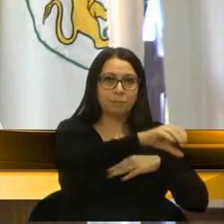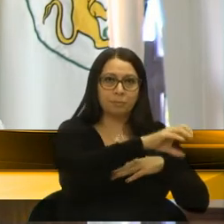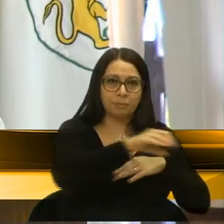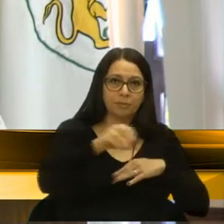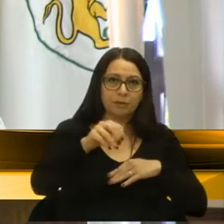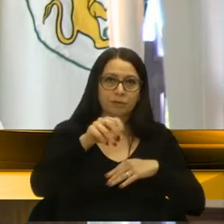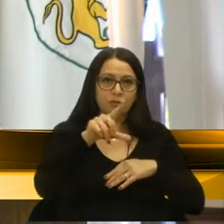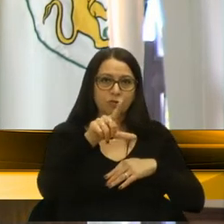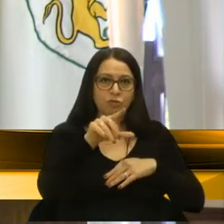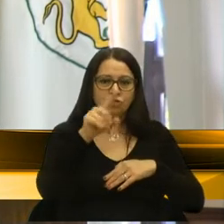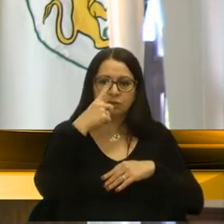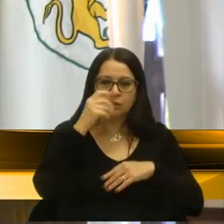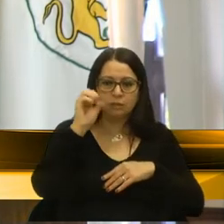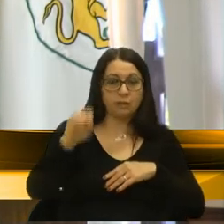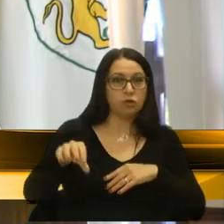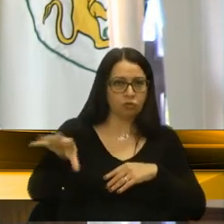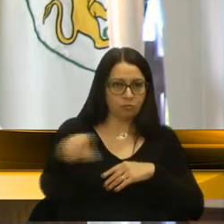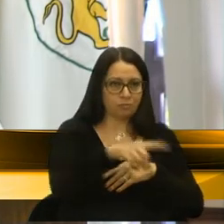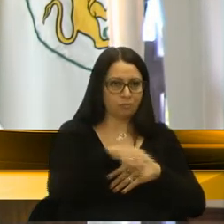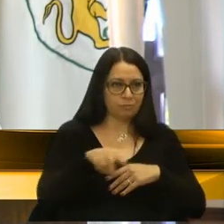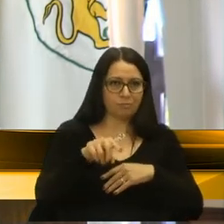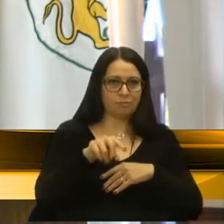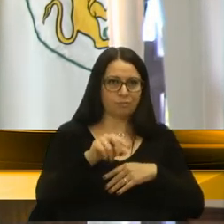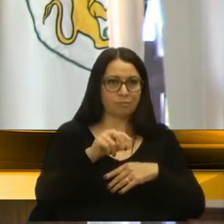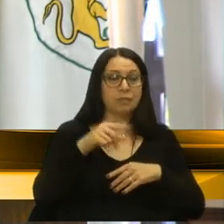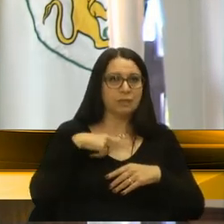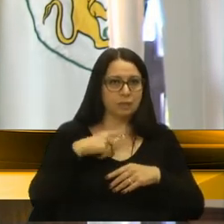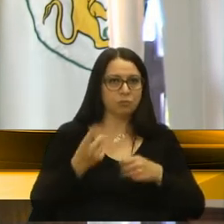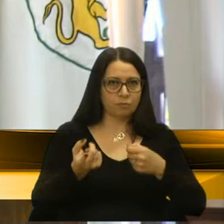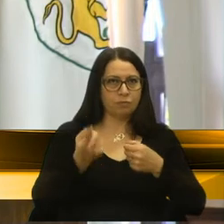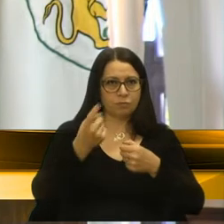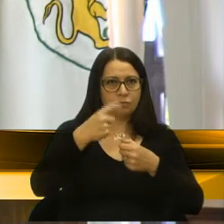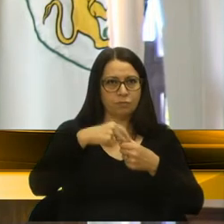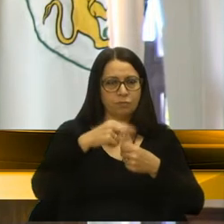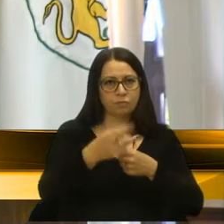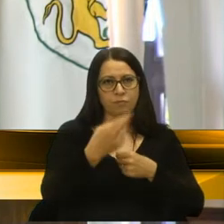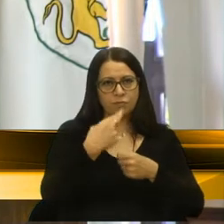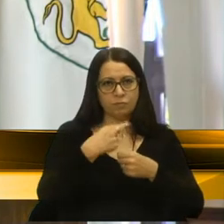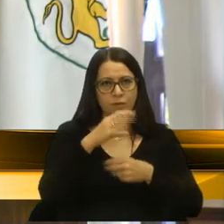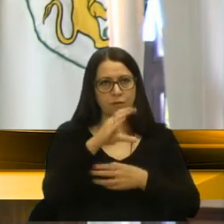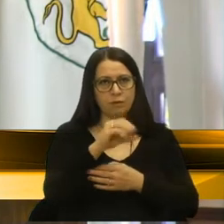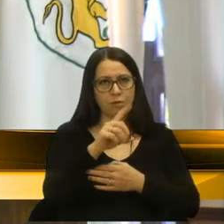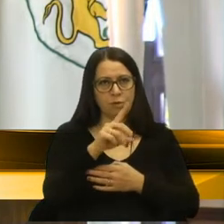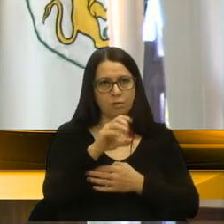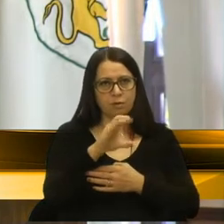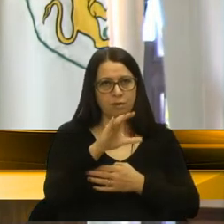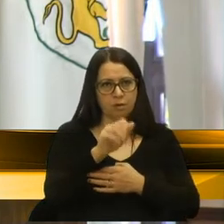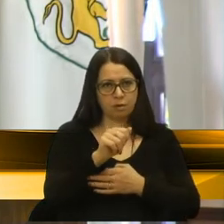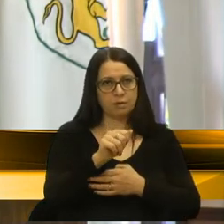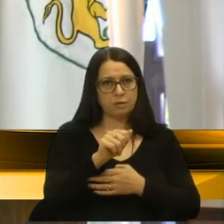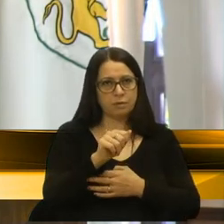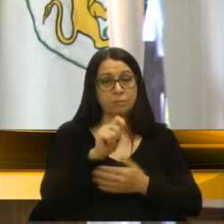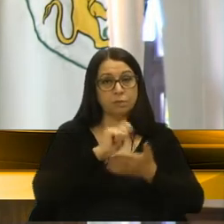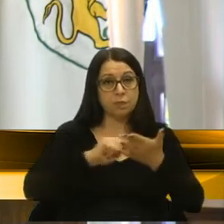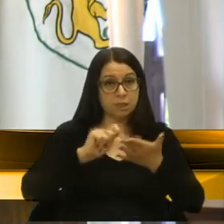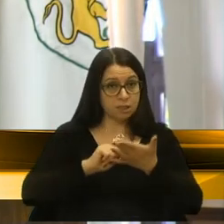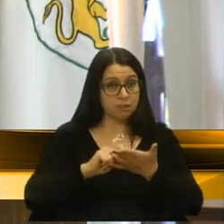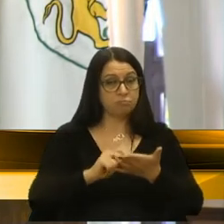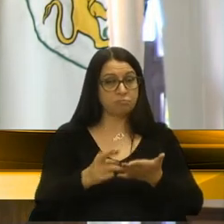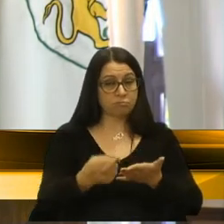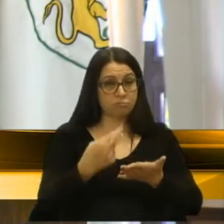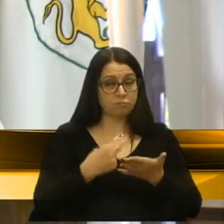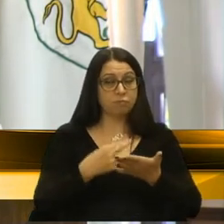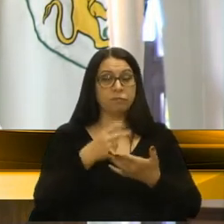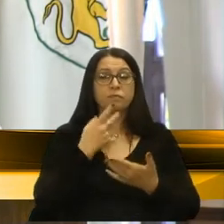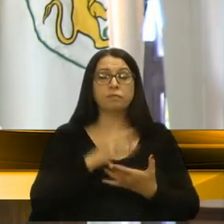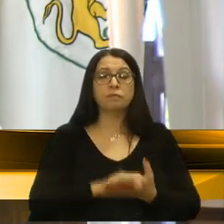recolhimento de lixo. Eu tive um retorno por parte da Codeca, naquele momento, por escrito, me